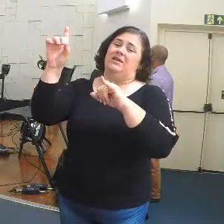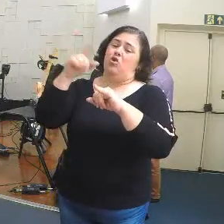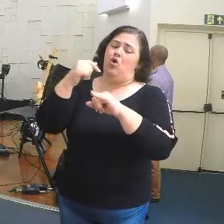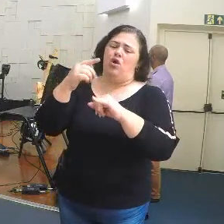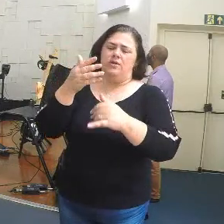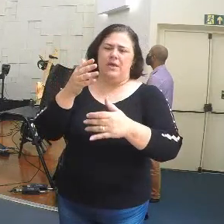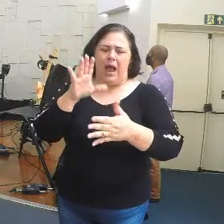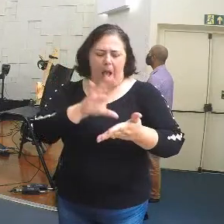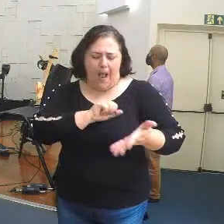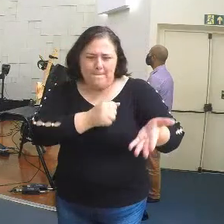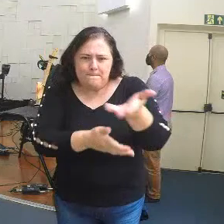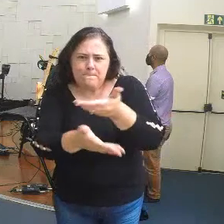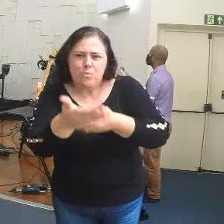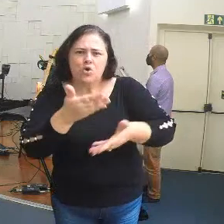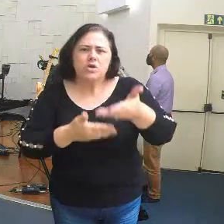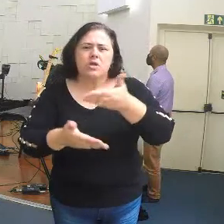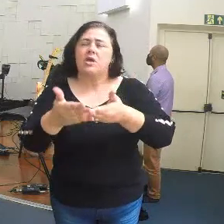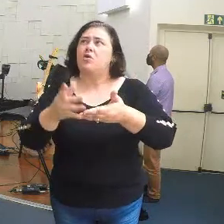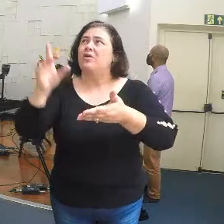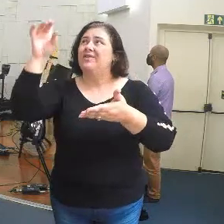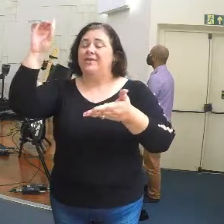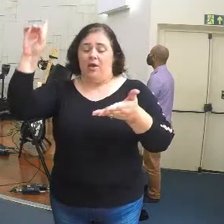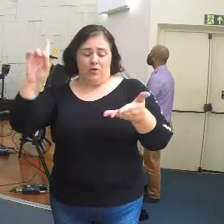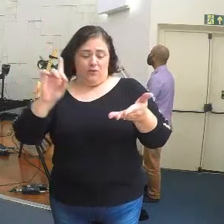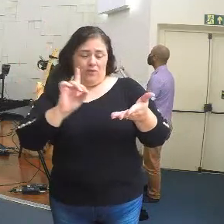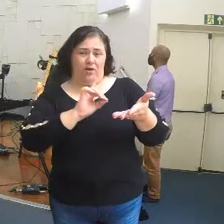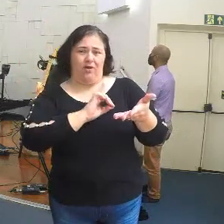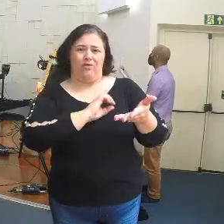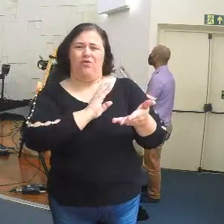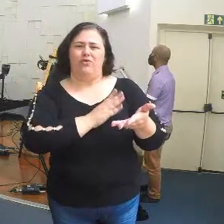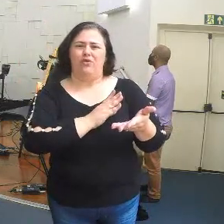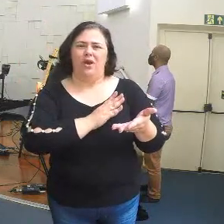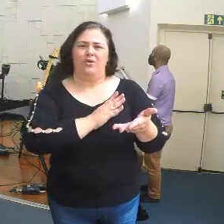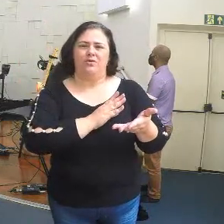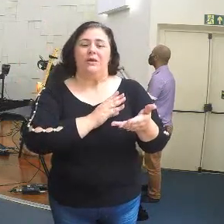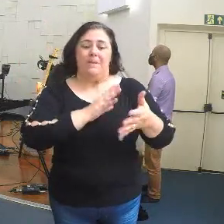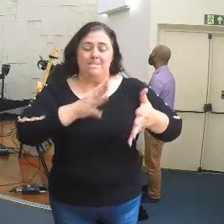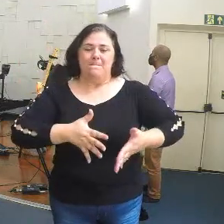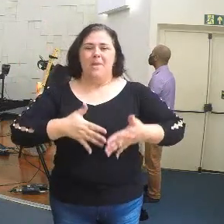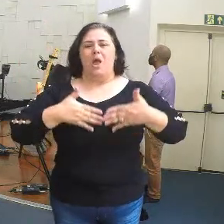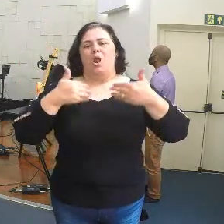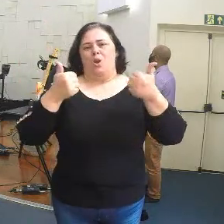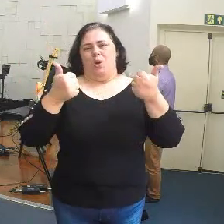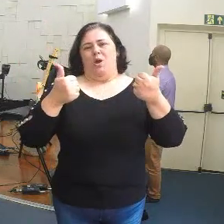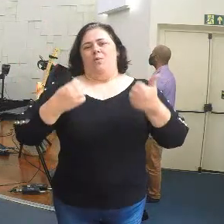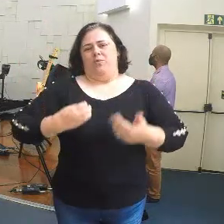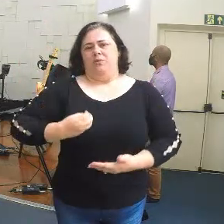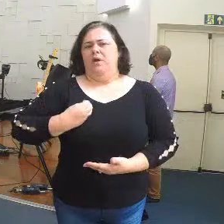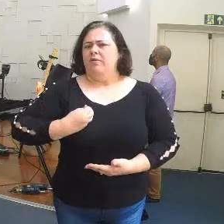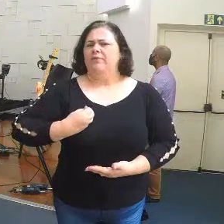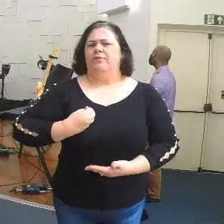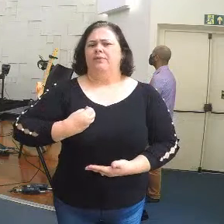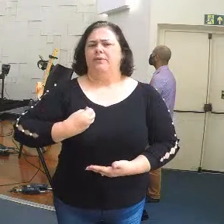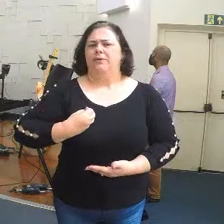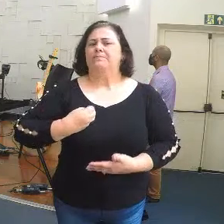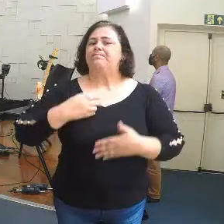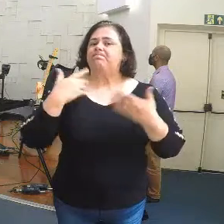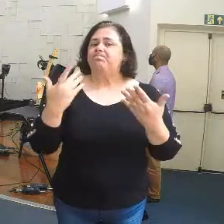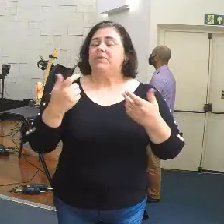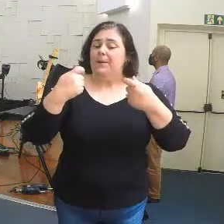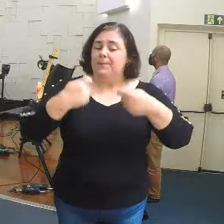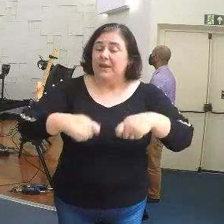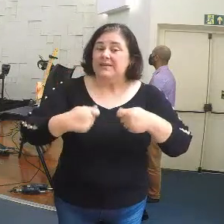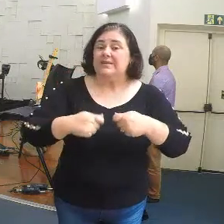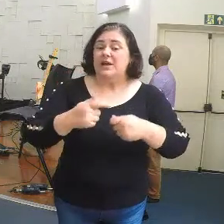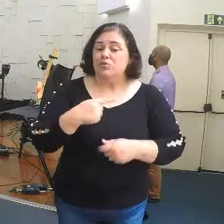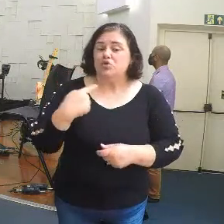nós e o seu amor é em nós aperfeiçoado. Nisto conhecemos que permanecemos nele e ele